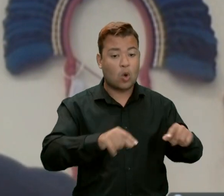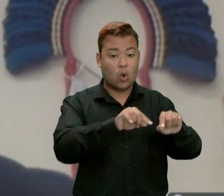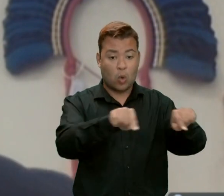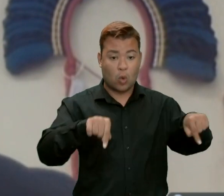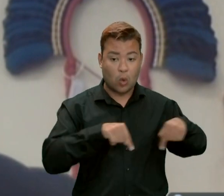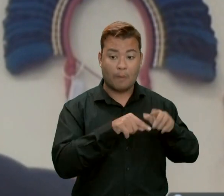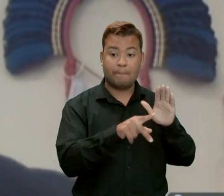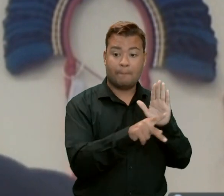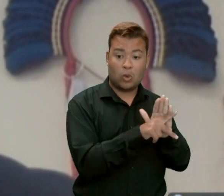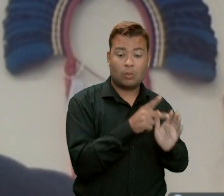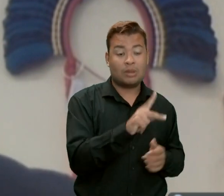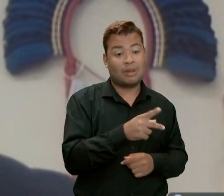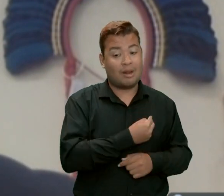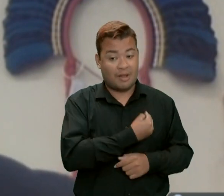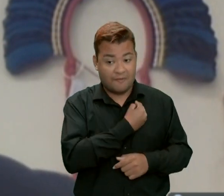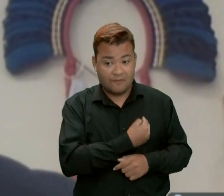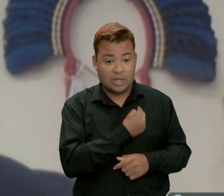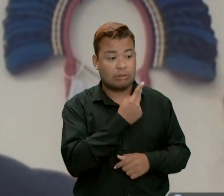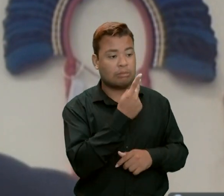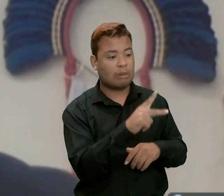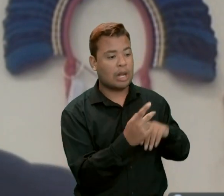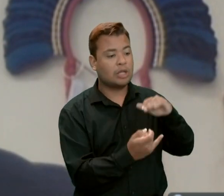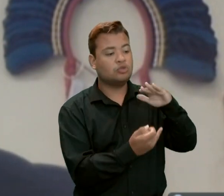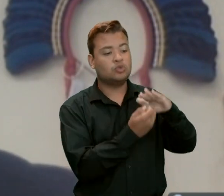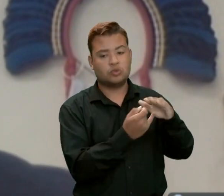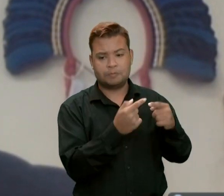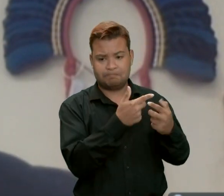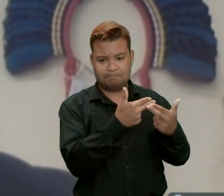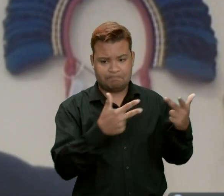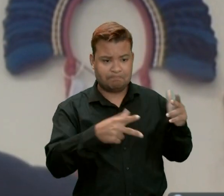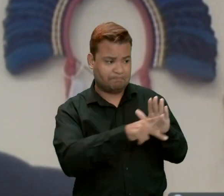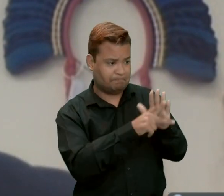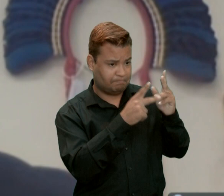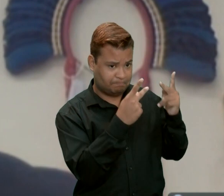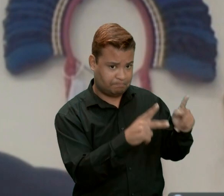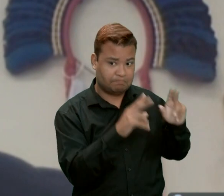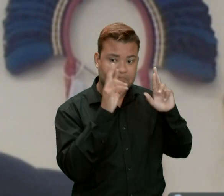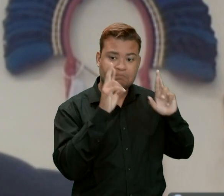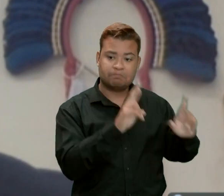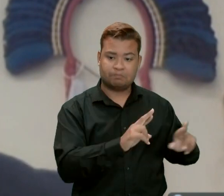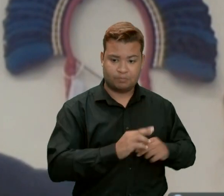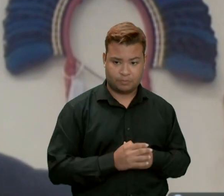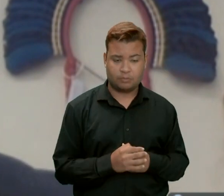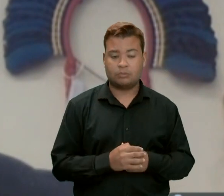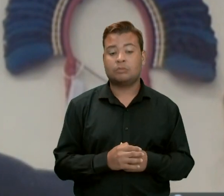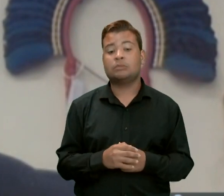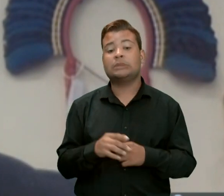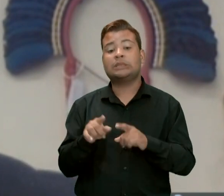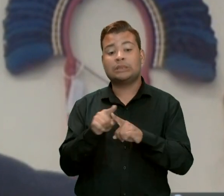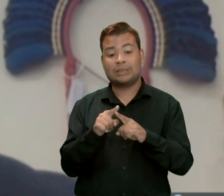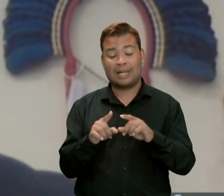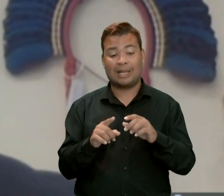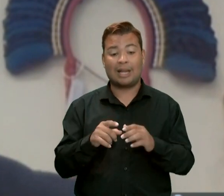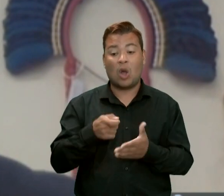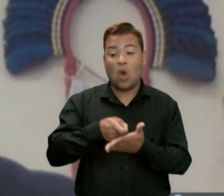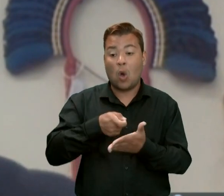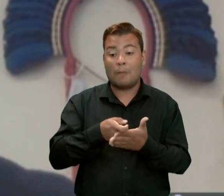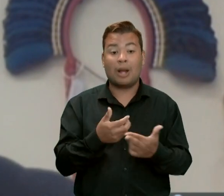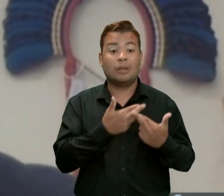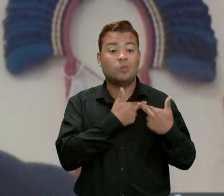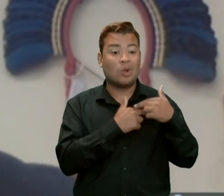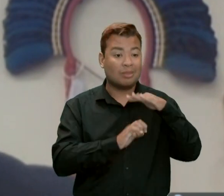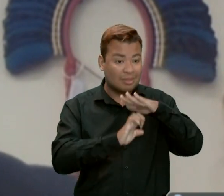modo de vida, às suas instituições. E a gente fala aqui do dever do Estado proteger esses